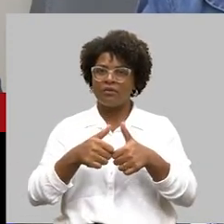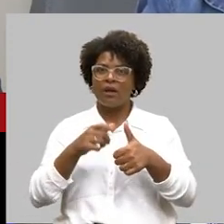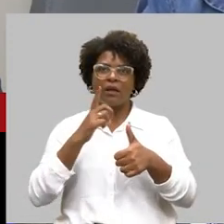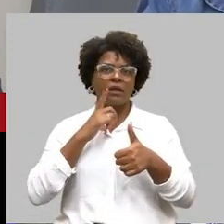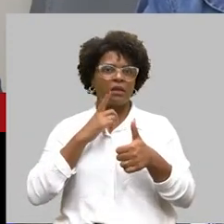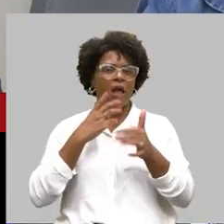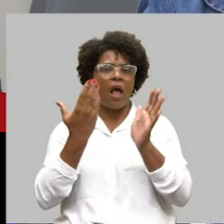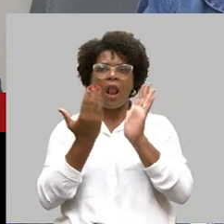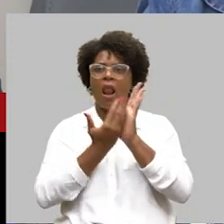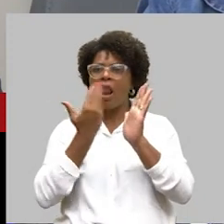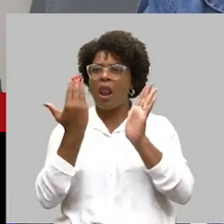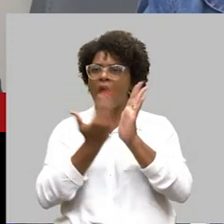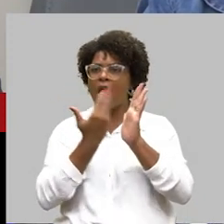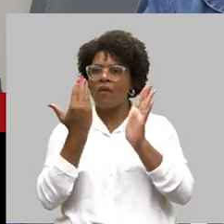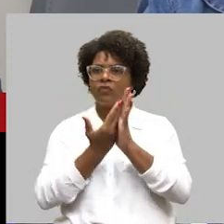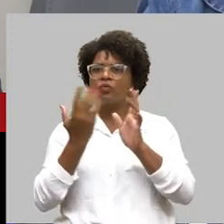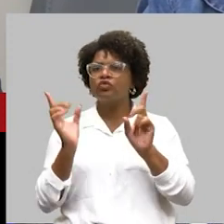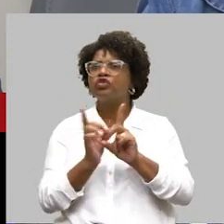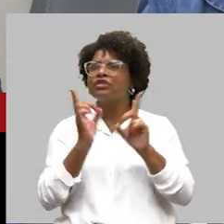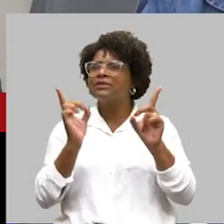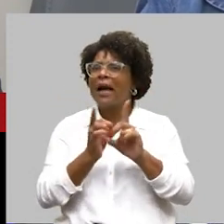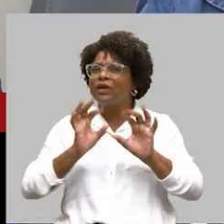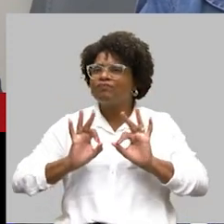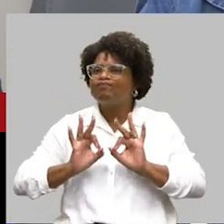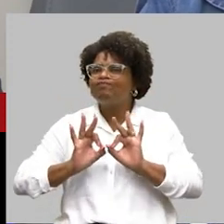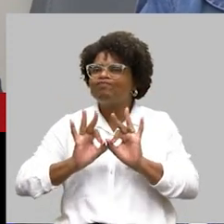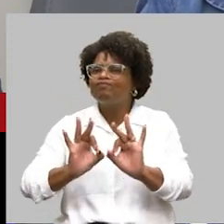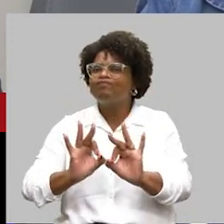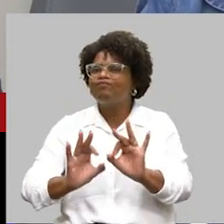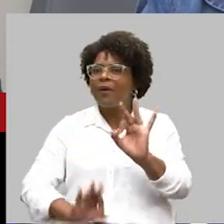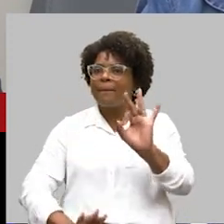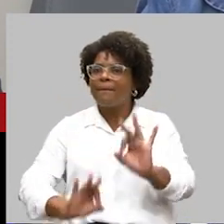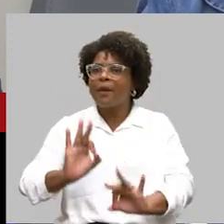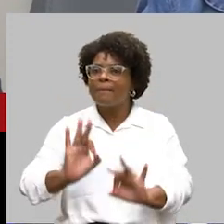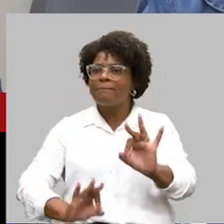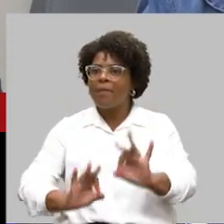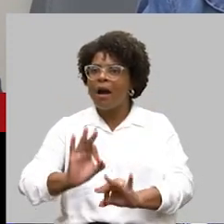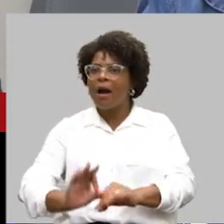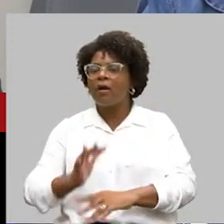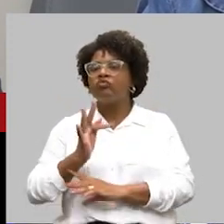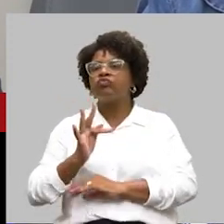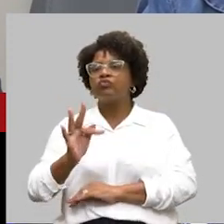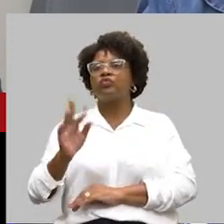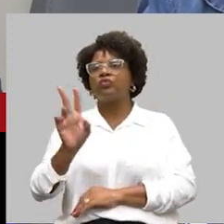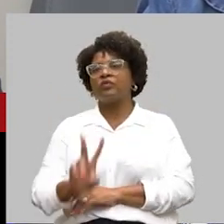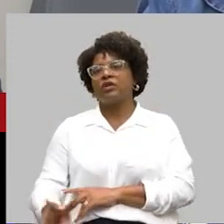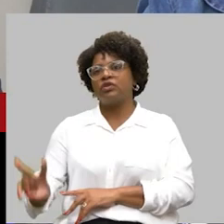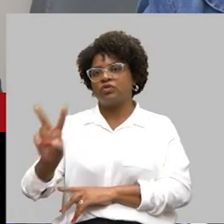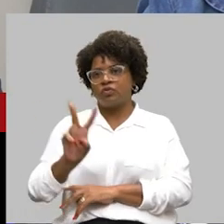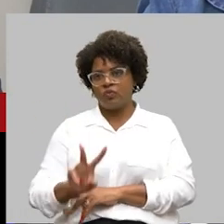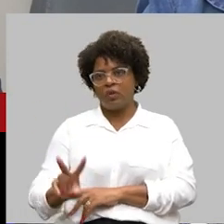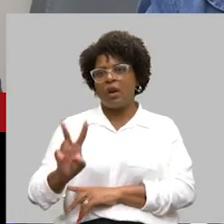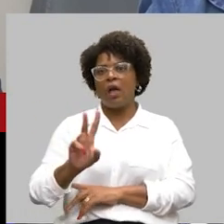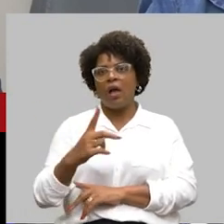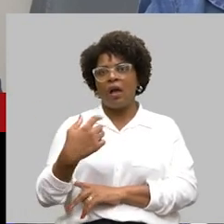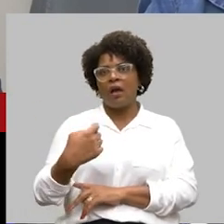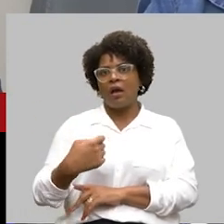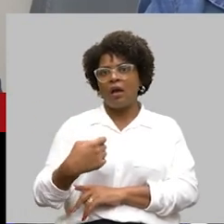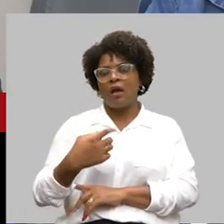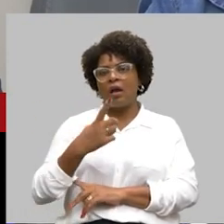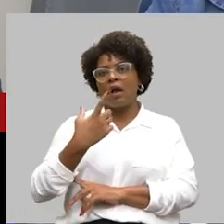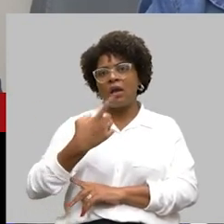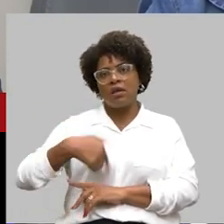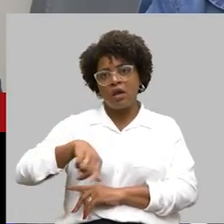didáticos são de excelência que prepara a gente para vestibulares que a gente também precisa da mesma oportunidade que tem um aluno de uma rede pública